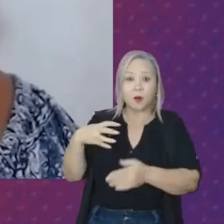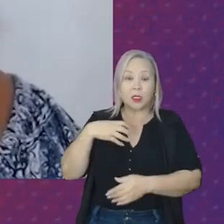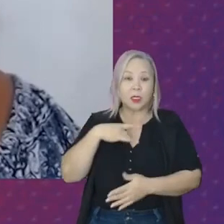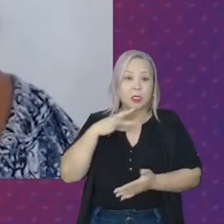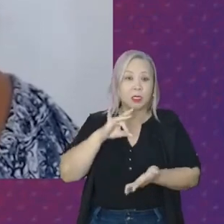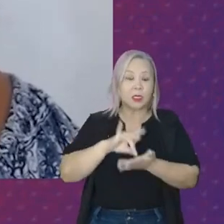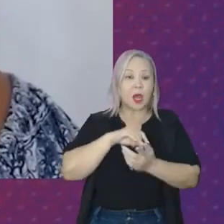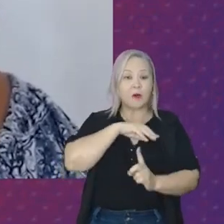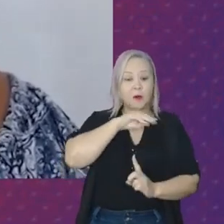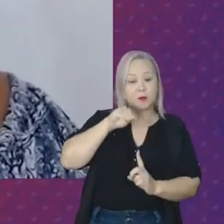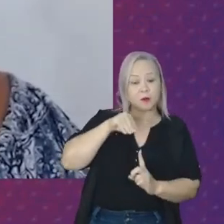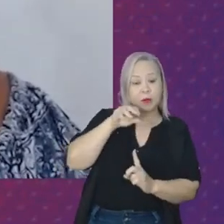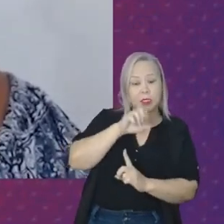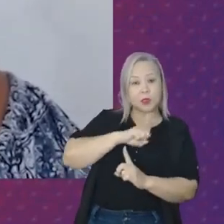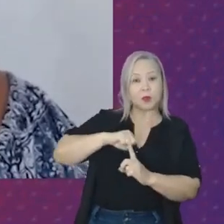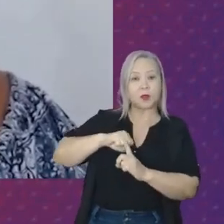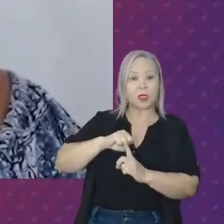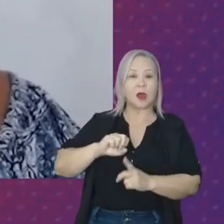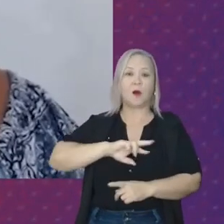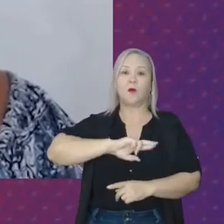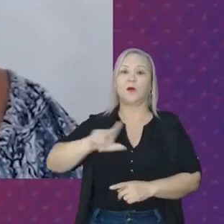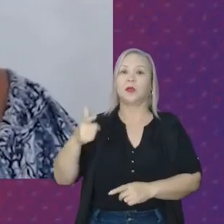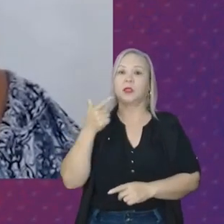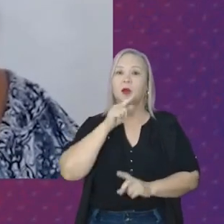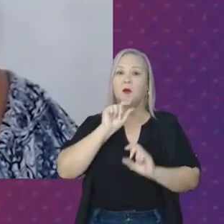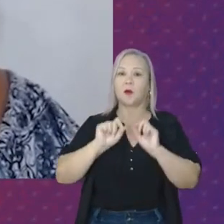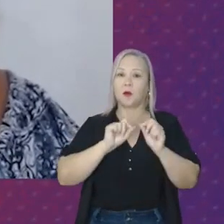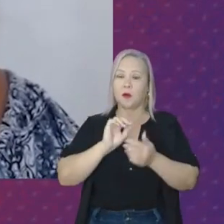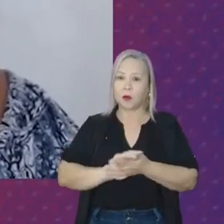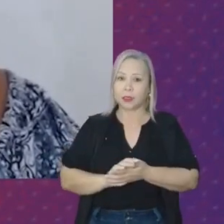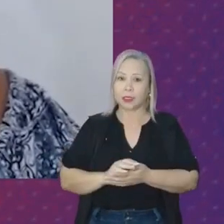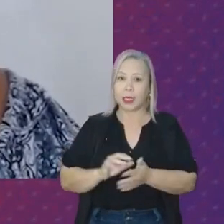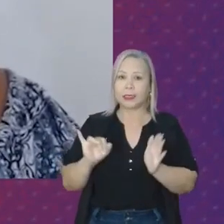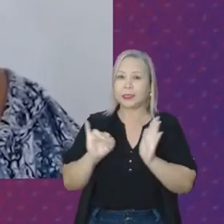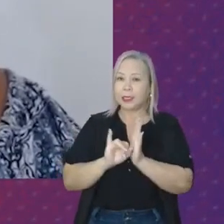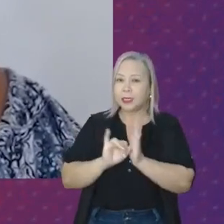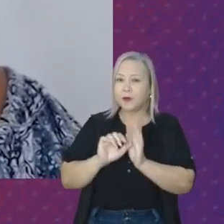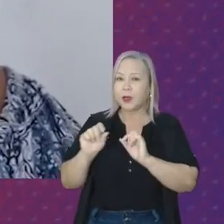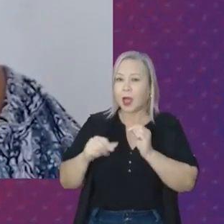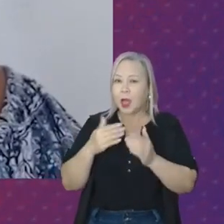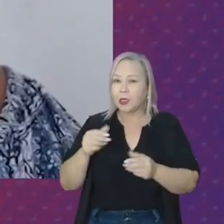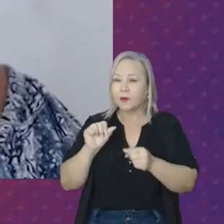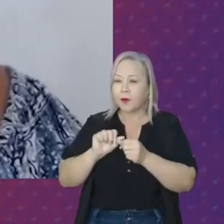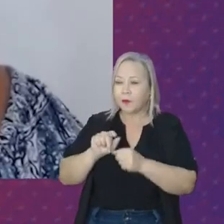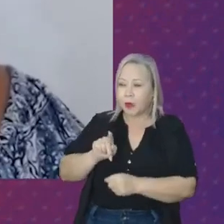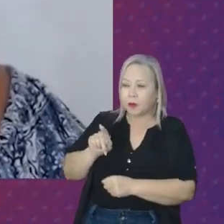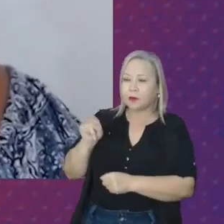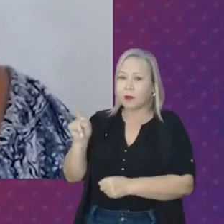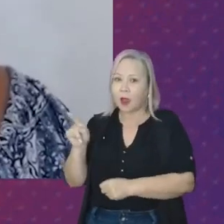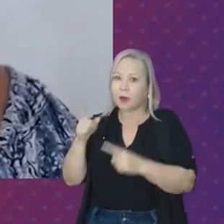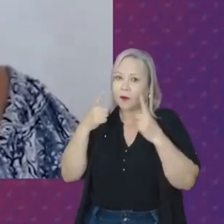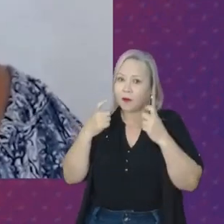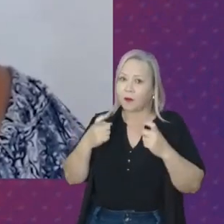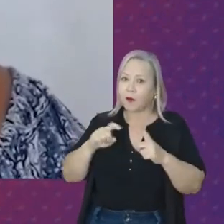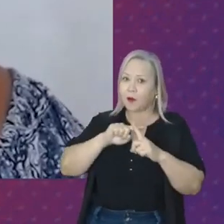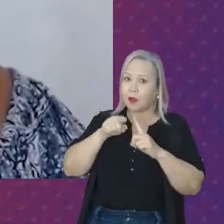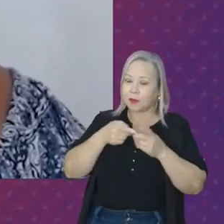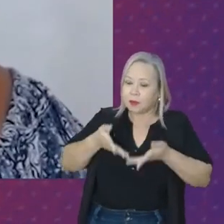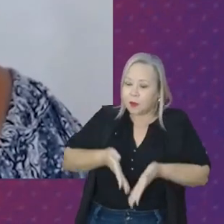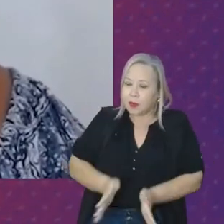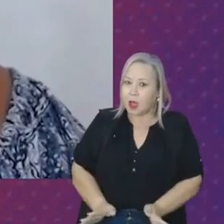de vulnerabilidade social, que nem conseguem identificar que aquele procedimento que foi feito nela foi uma violência obstétrica,